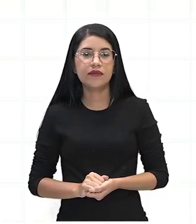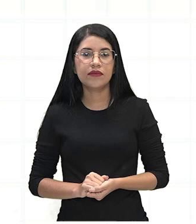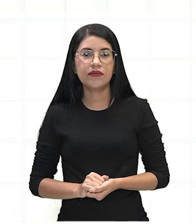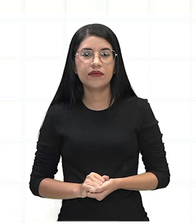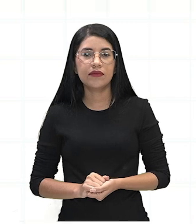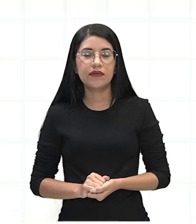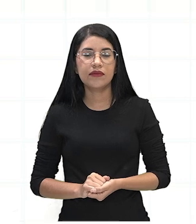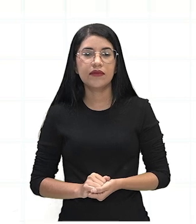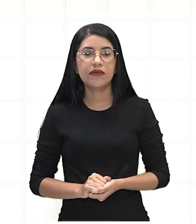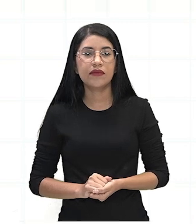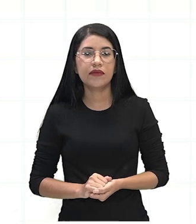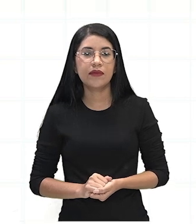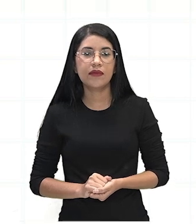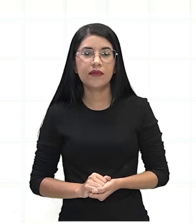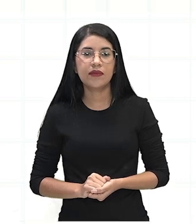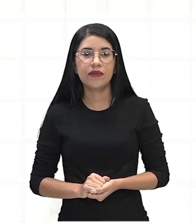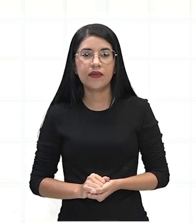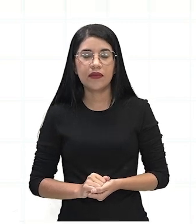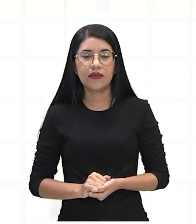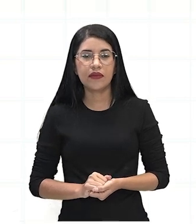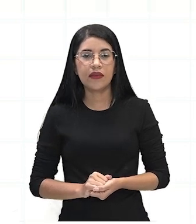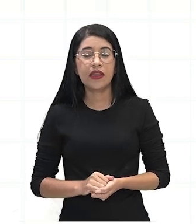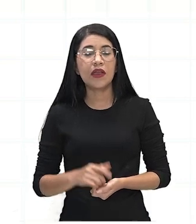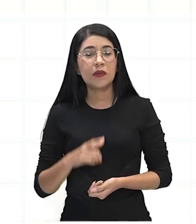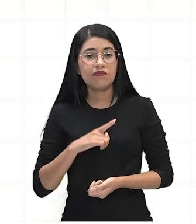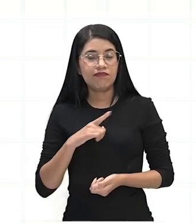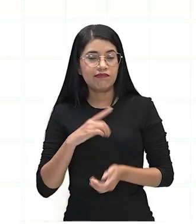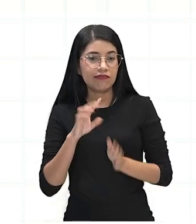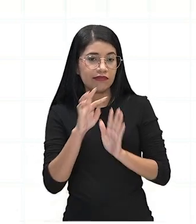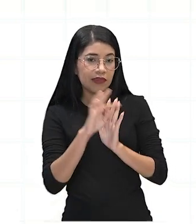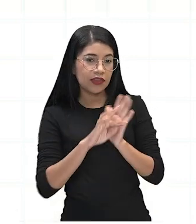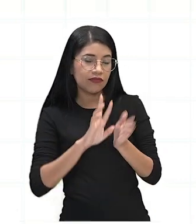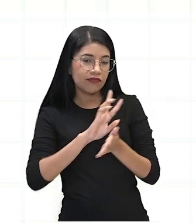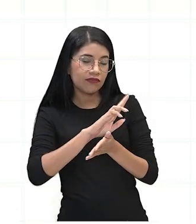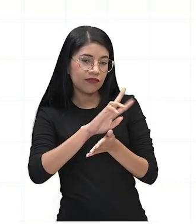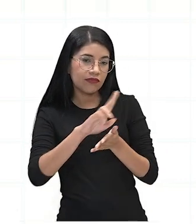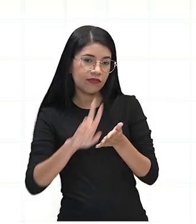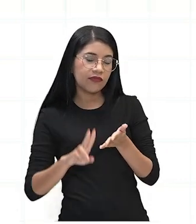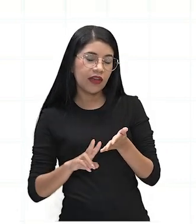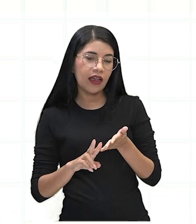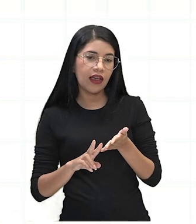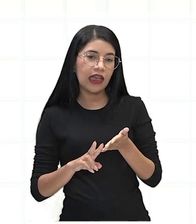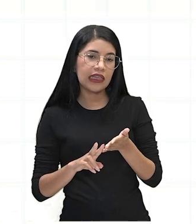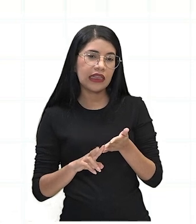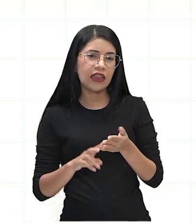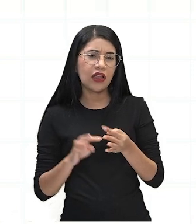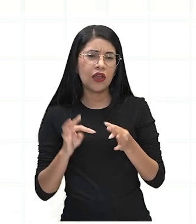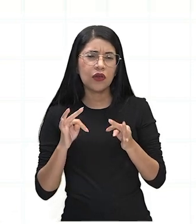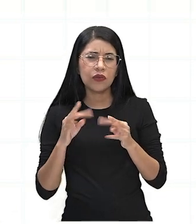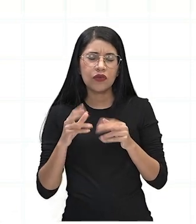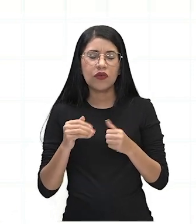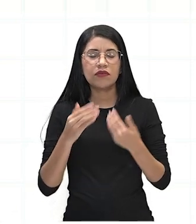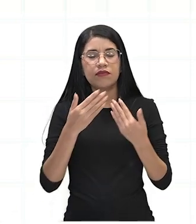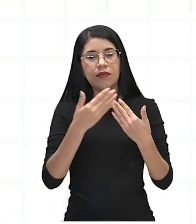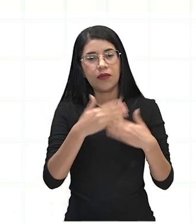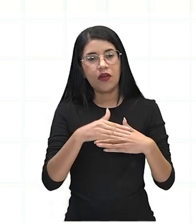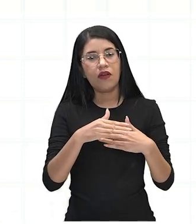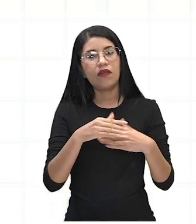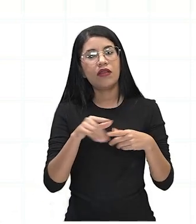Ainda temos, né, textos, porque assim, gente, todas as provas de